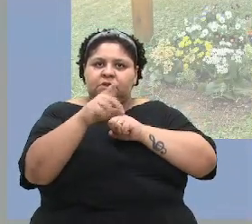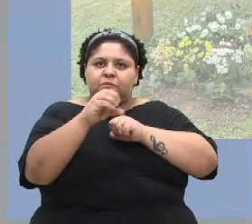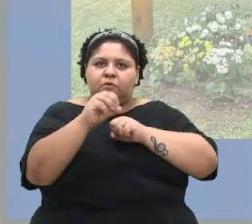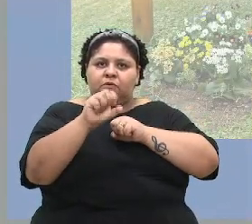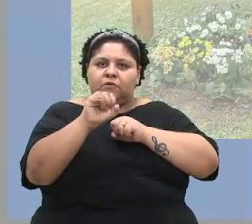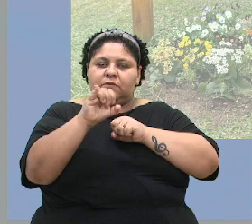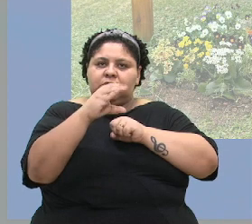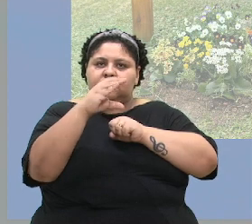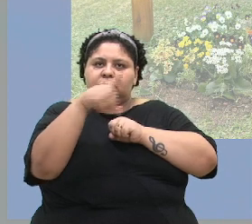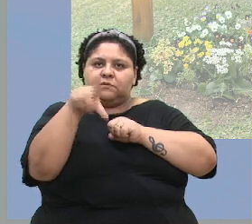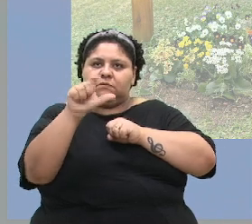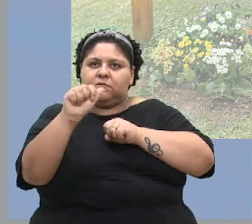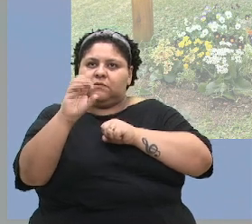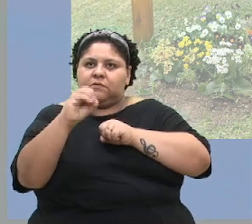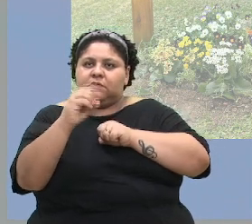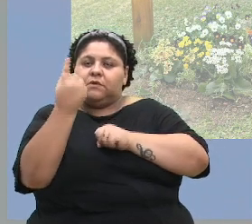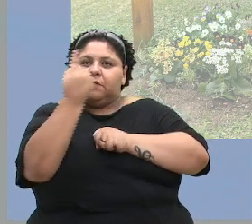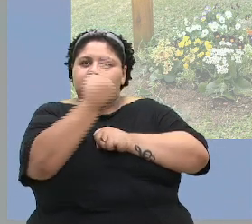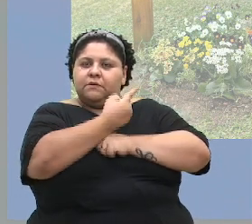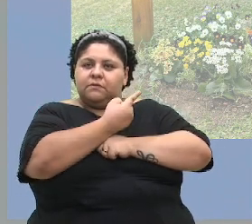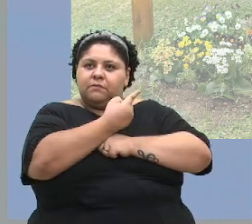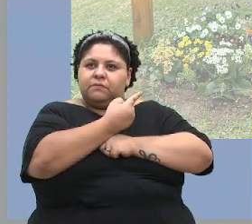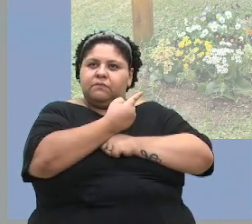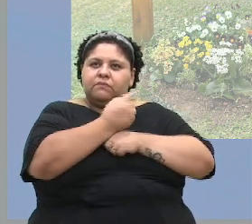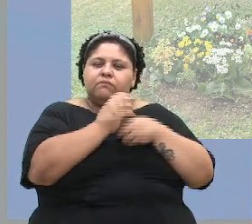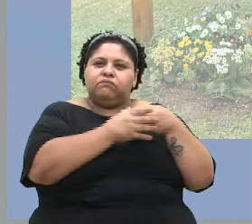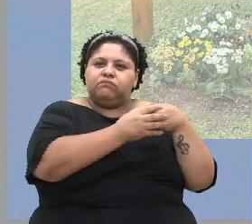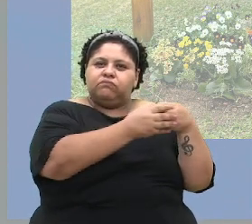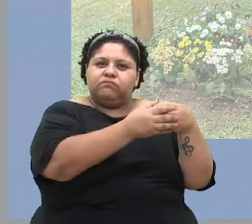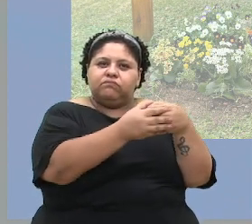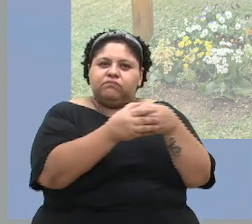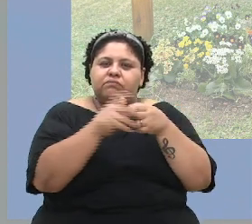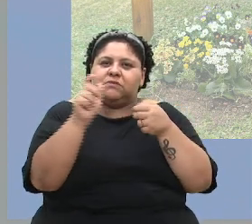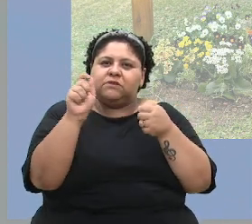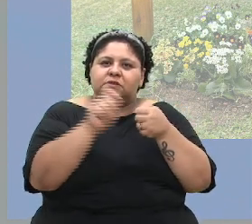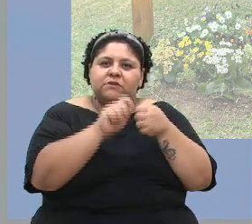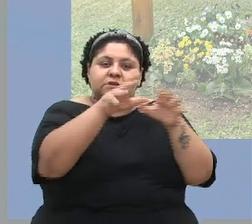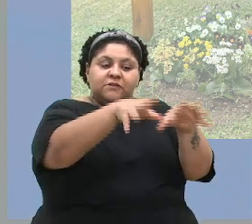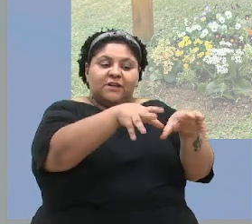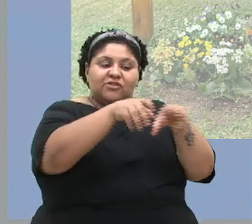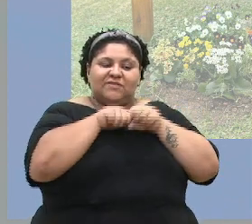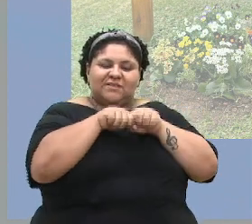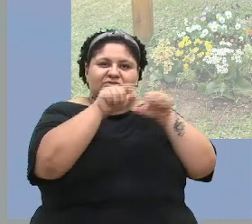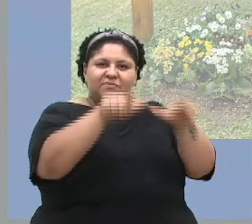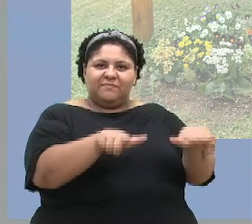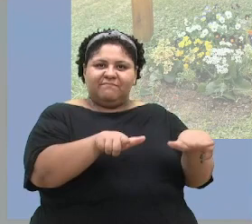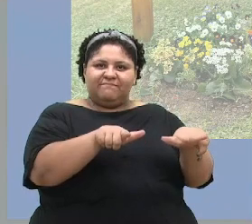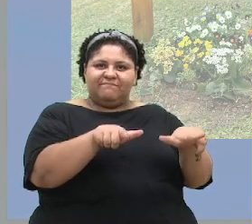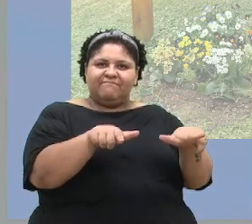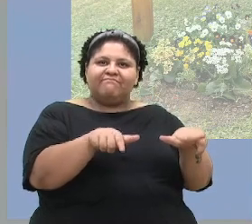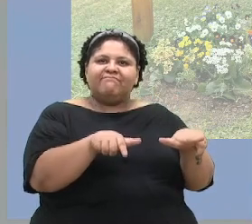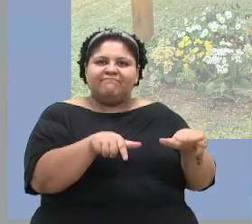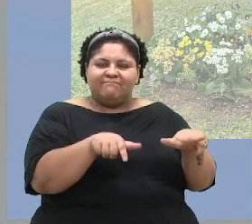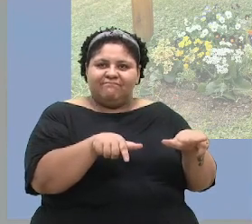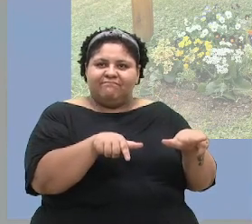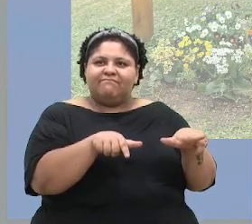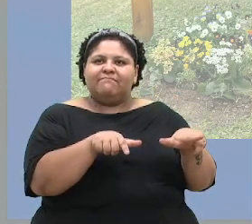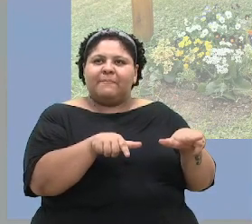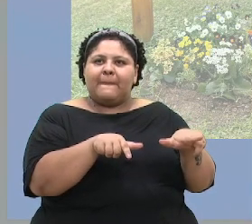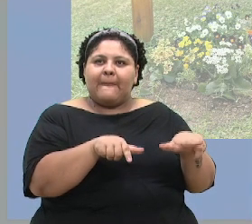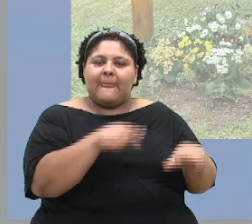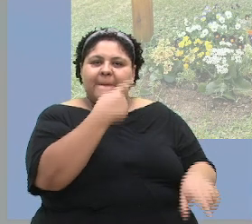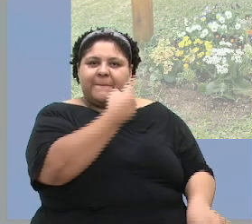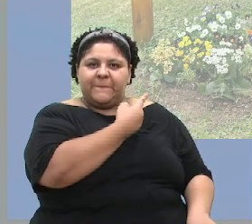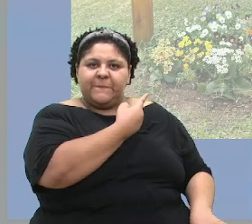Esta foi uma das associações que fizeram, vamos dizer, a adoção de uma área. E nesta